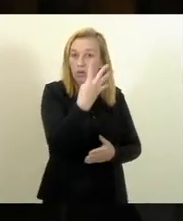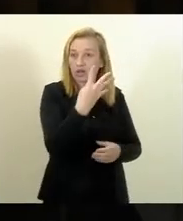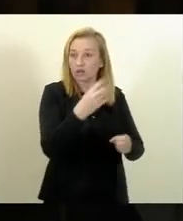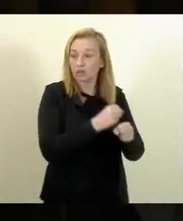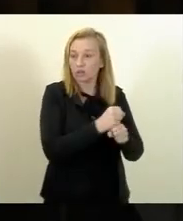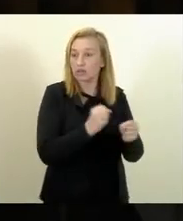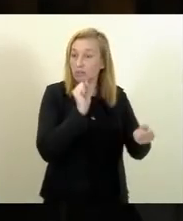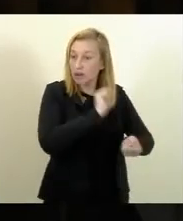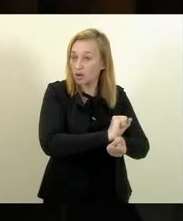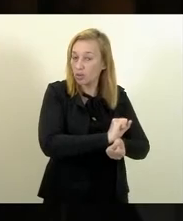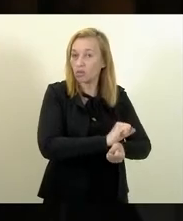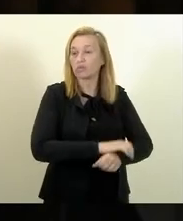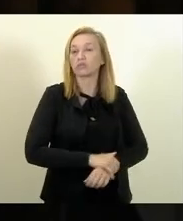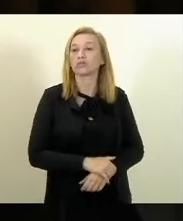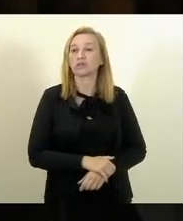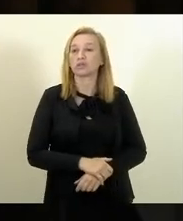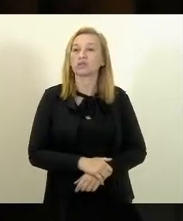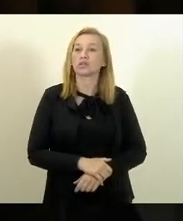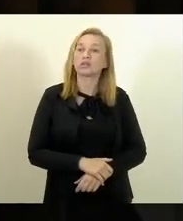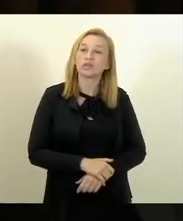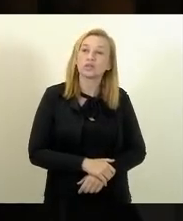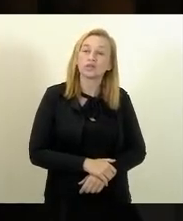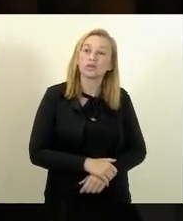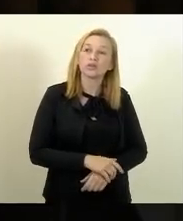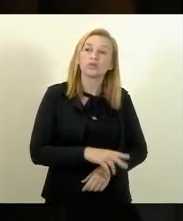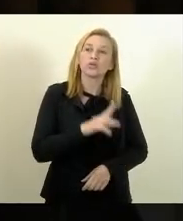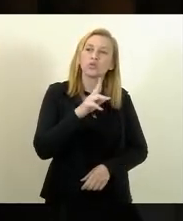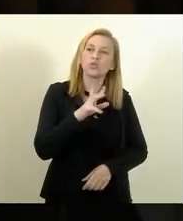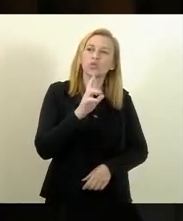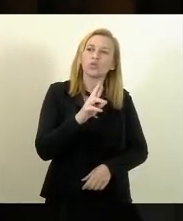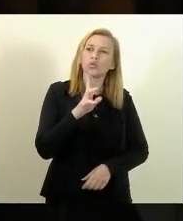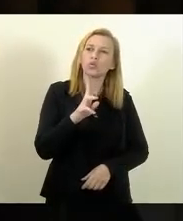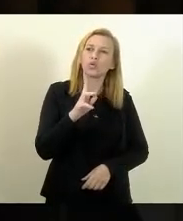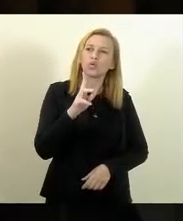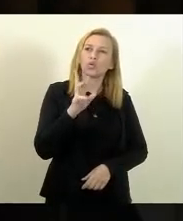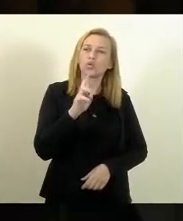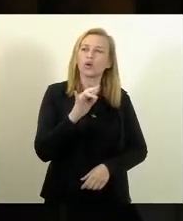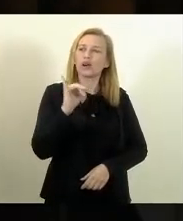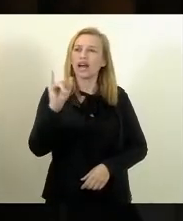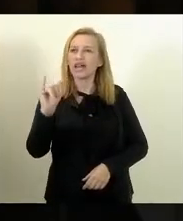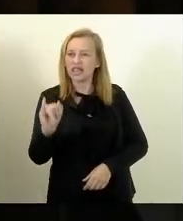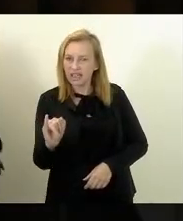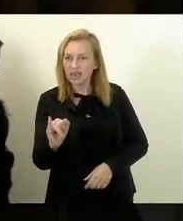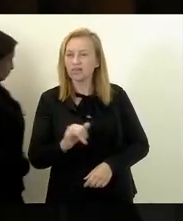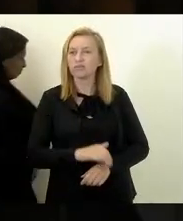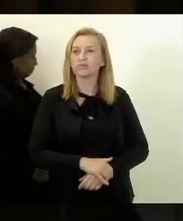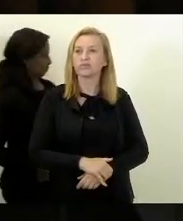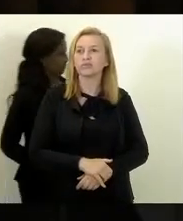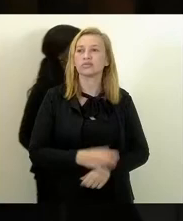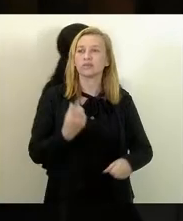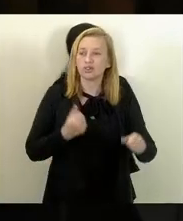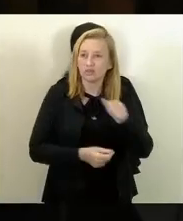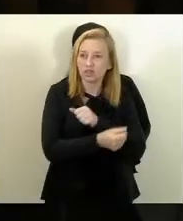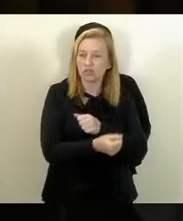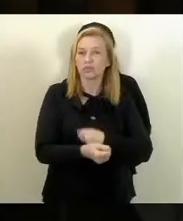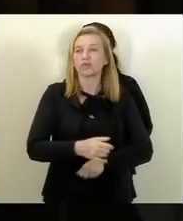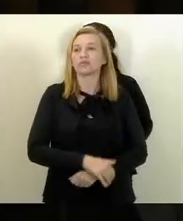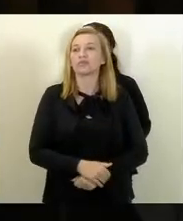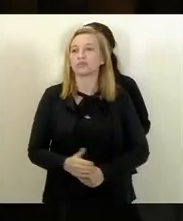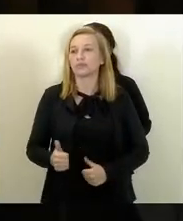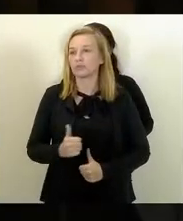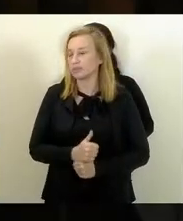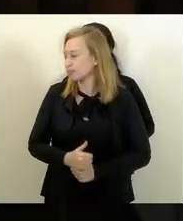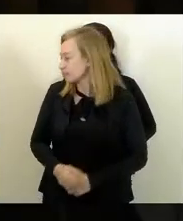na localidade de Donana, outro em Ururaí, salvo engano, e esses empreendimentos poderão ser retomados. Enfim, é preciso fazer a tratativa entre